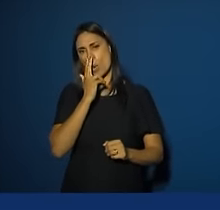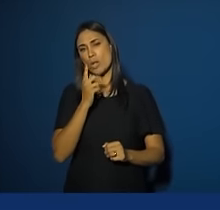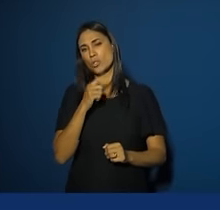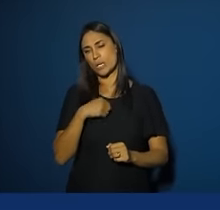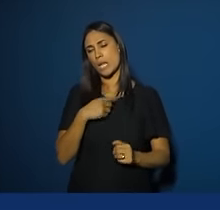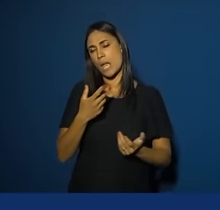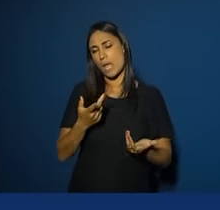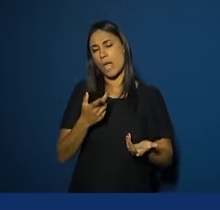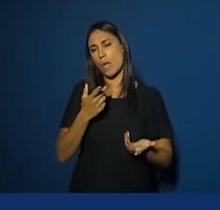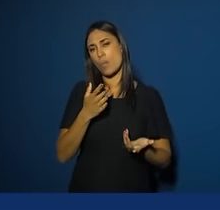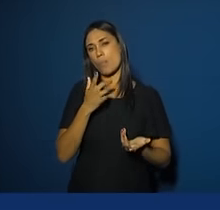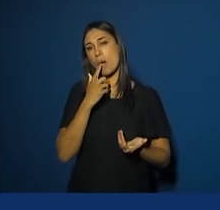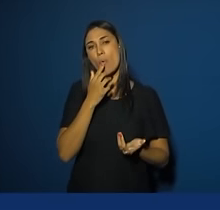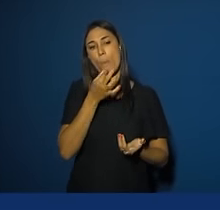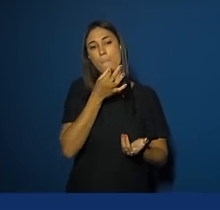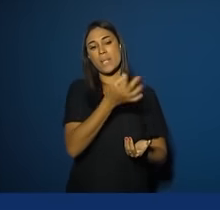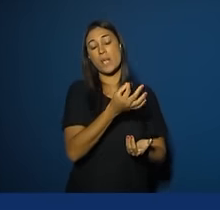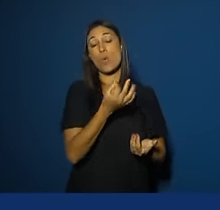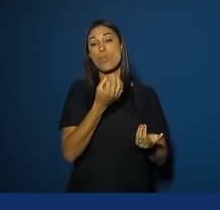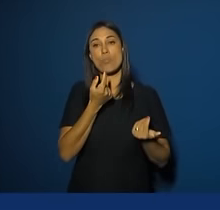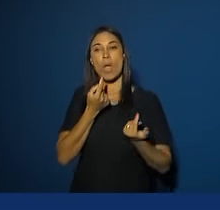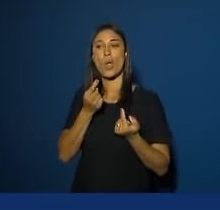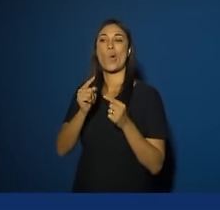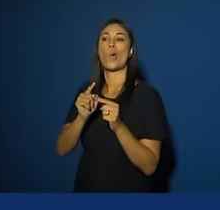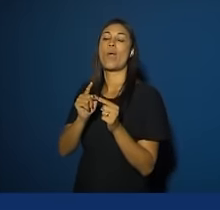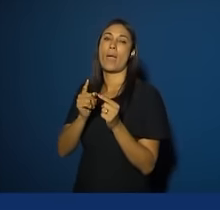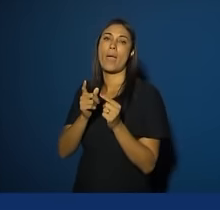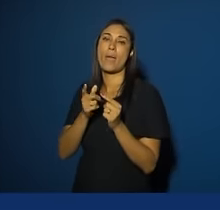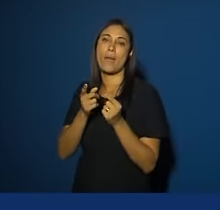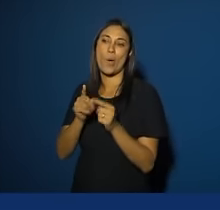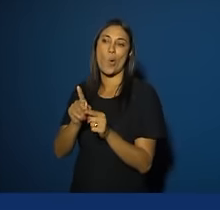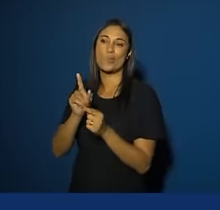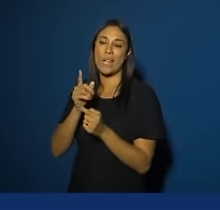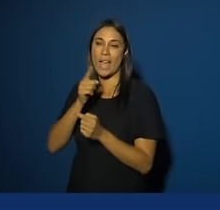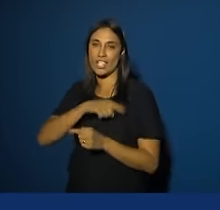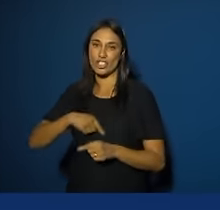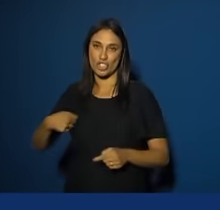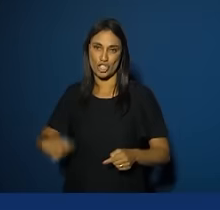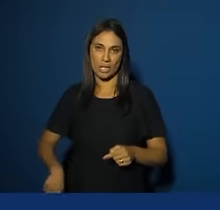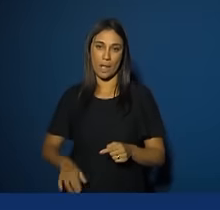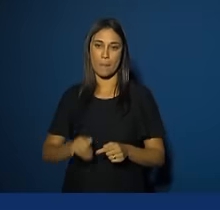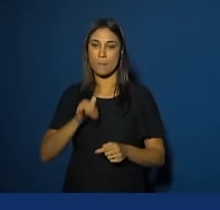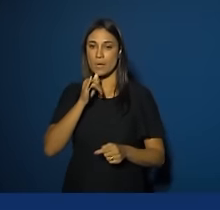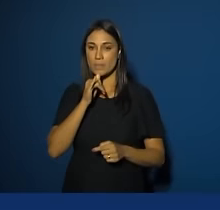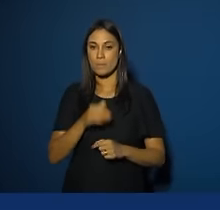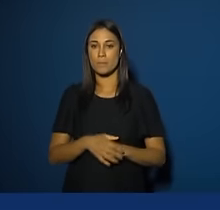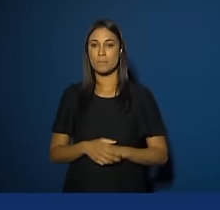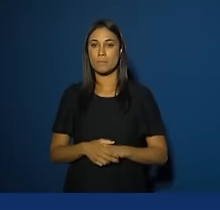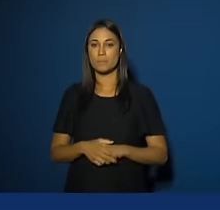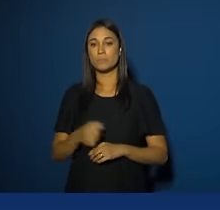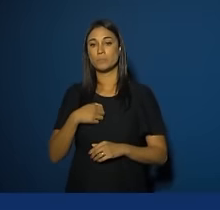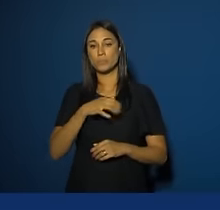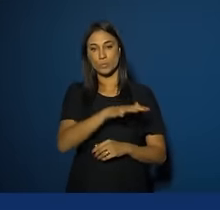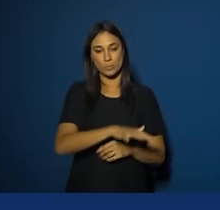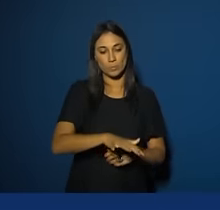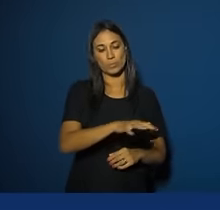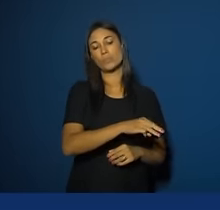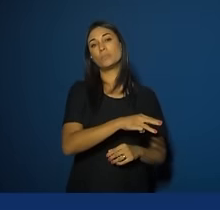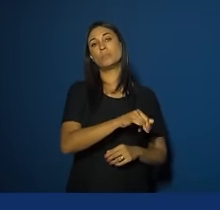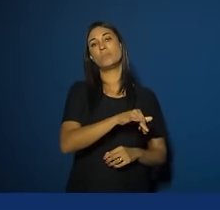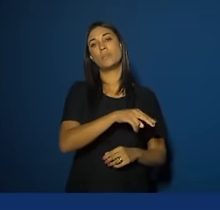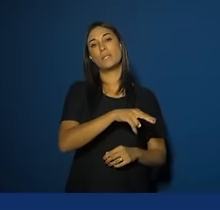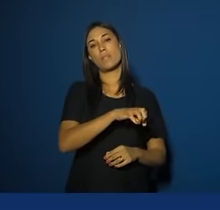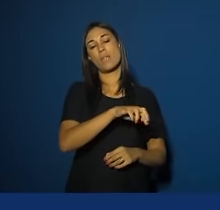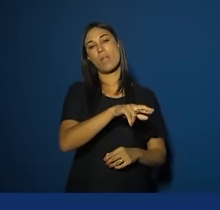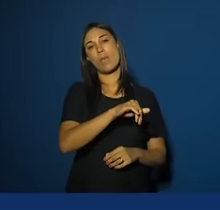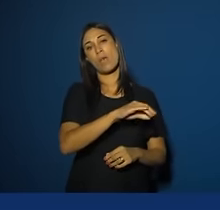aposta, como o Bruno falou, apostar contra a China, não esteja, por exemplo, underweight, como eu estou no setor de mineração, de